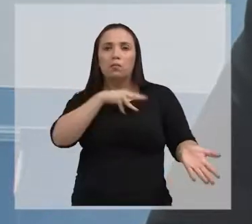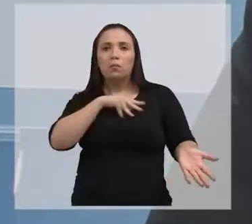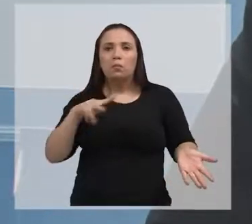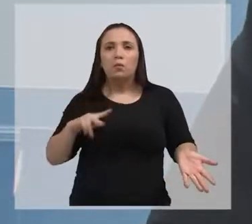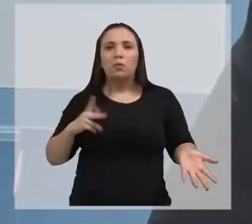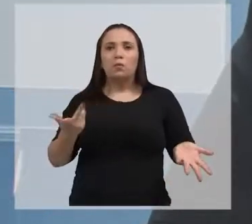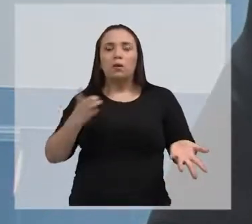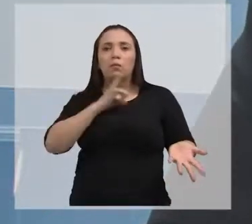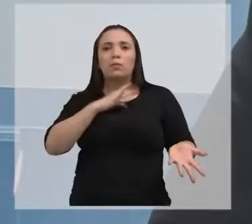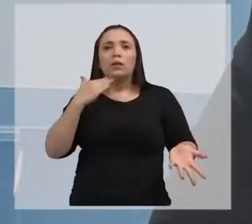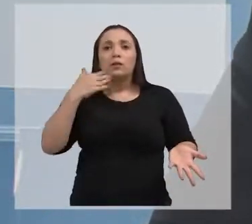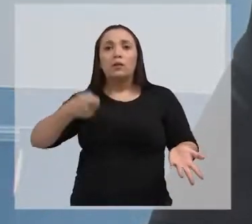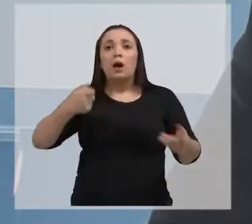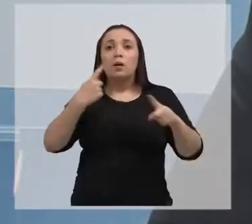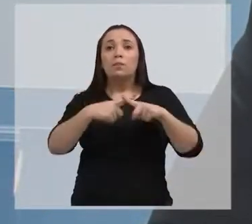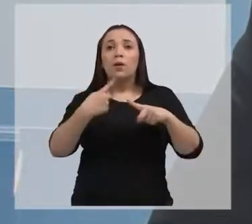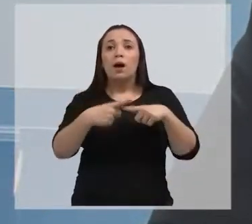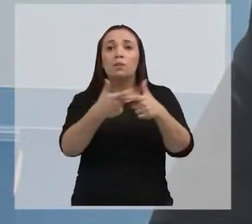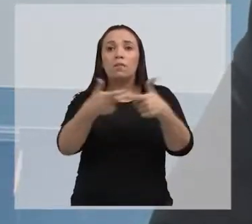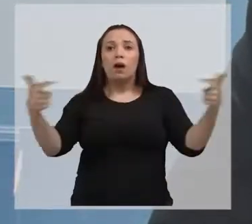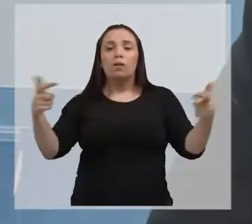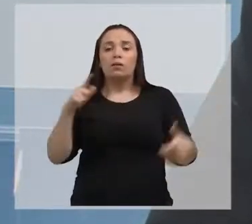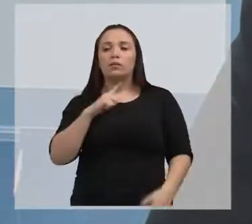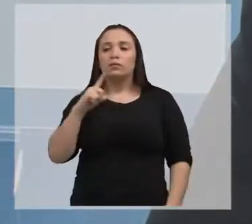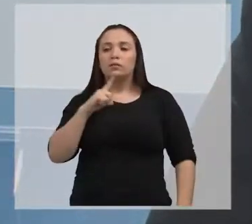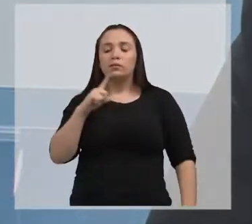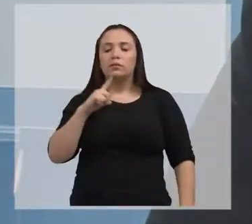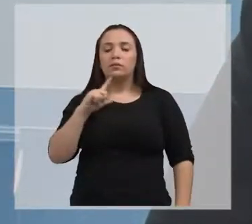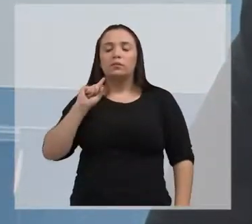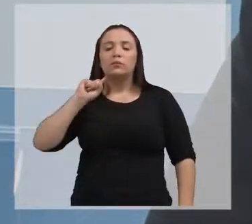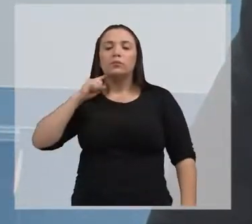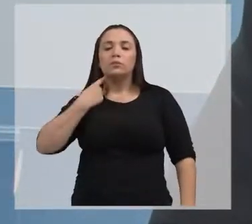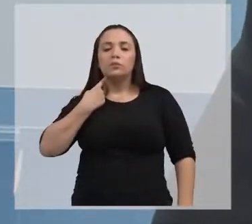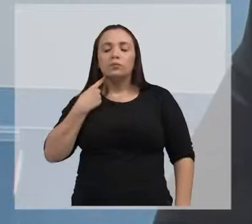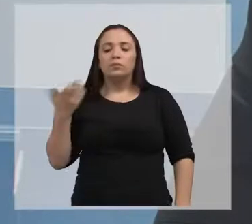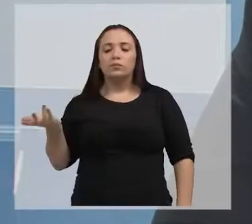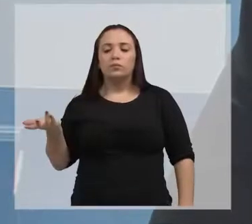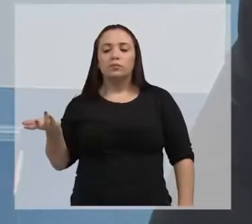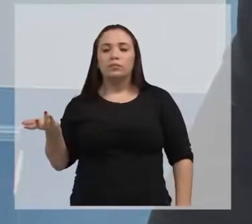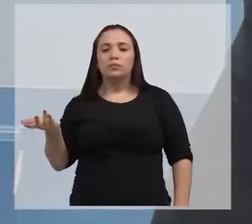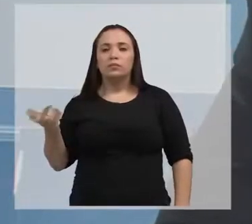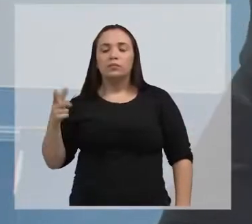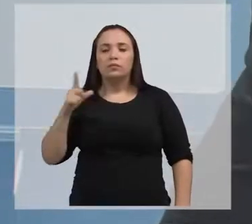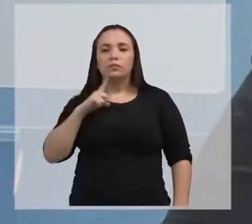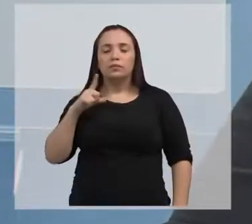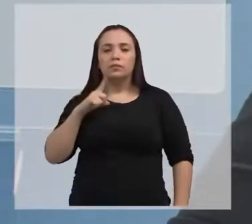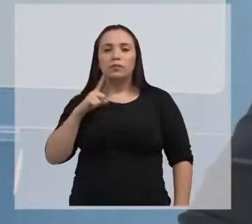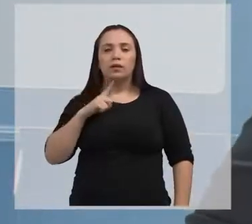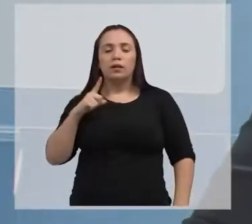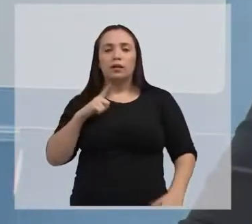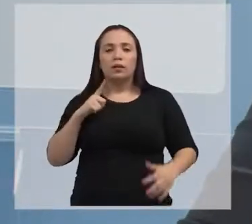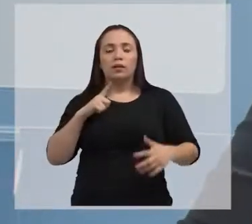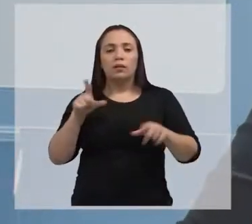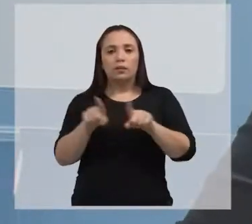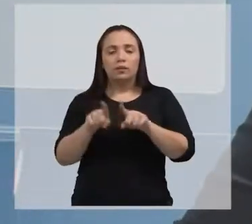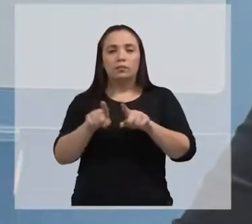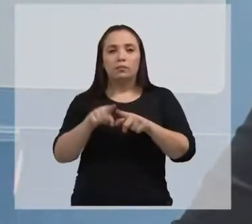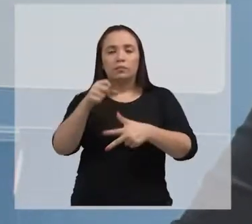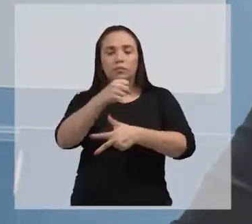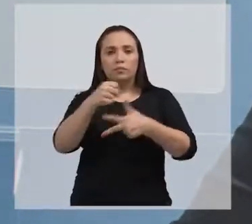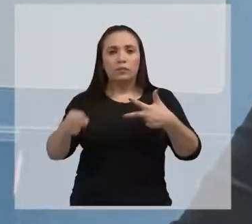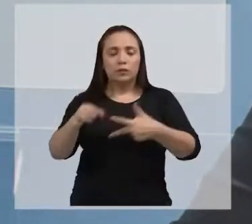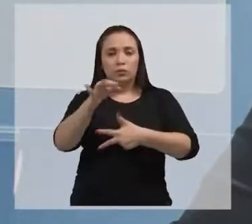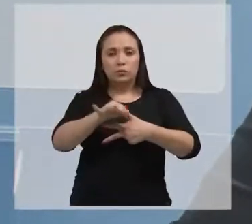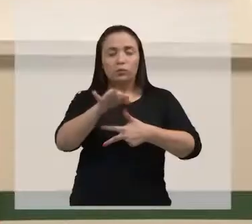Por quê? Porque a maioria deles são pessoas desonestas. Né? Aí, para completar, nós temos um judiciário totalmente politizado,